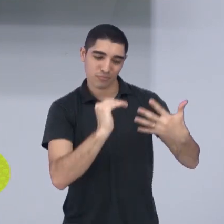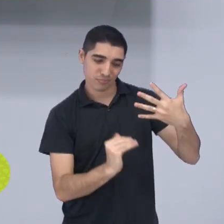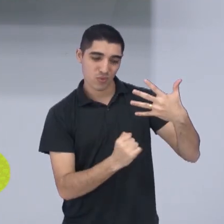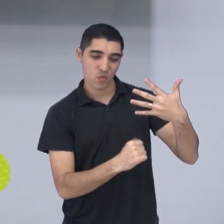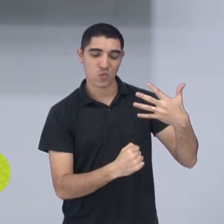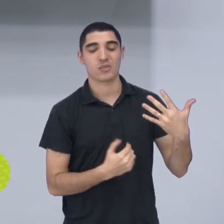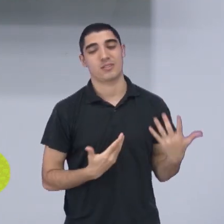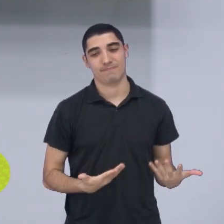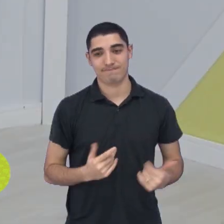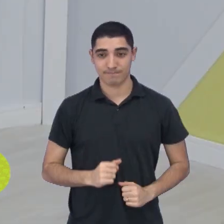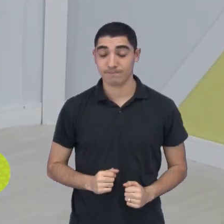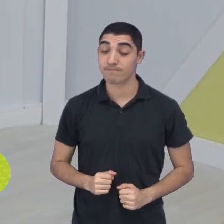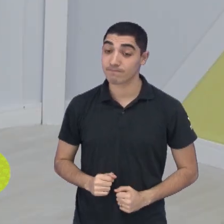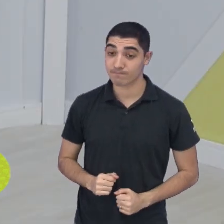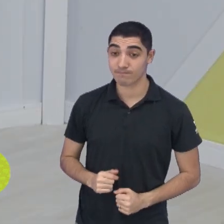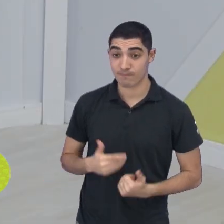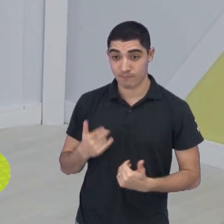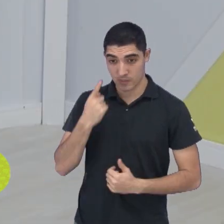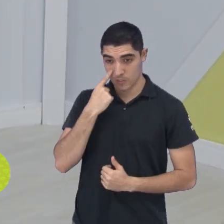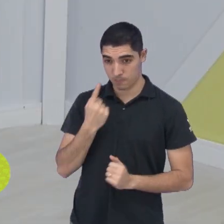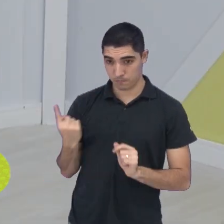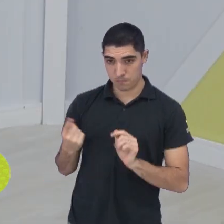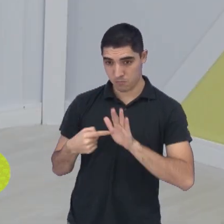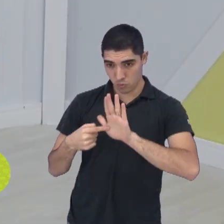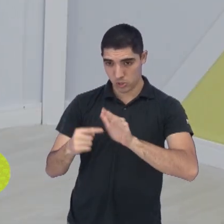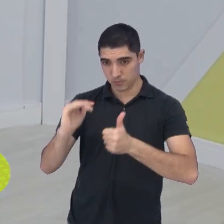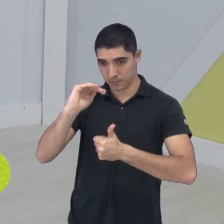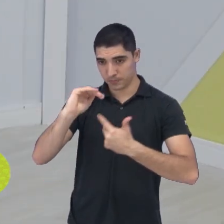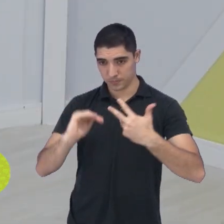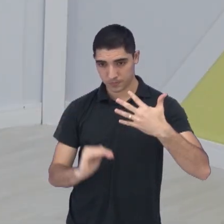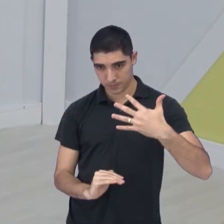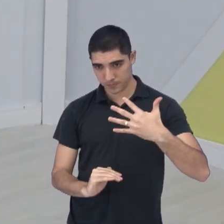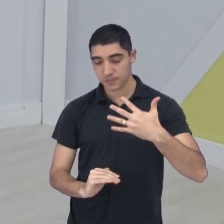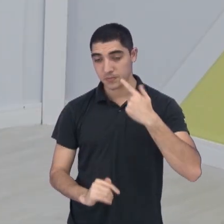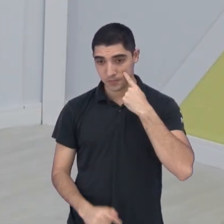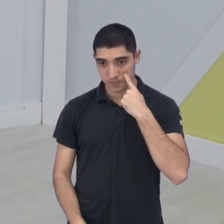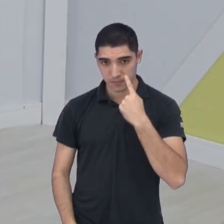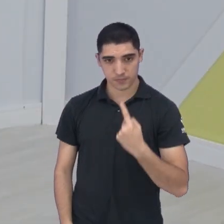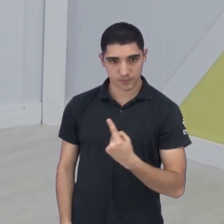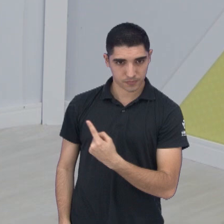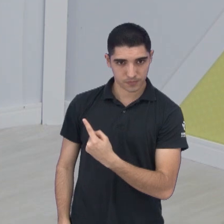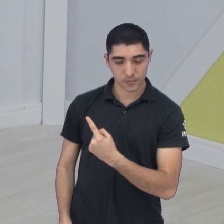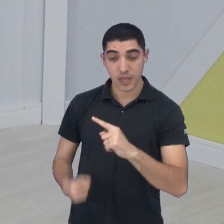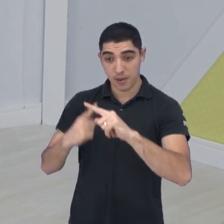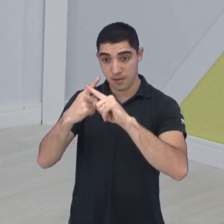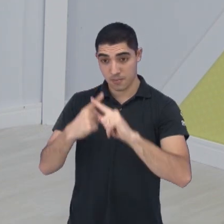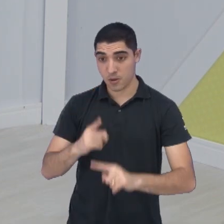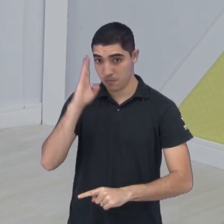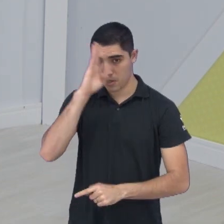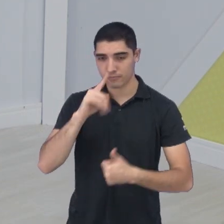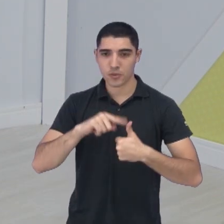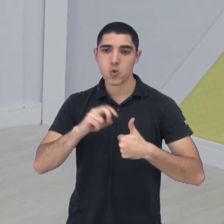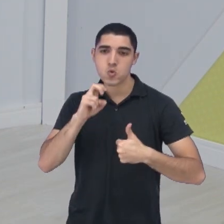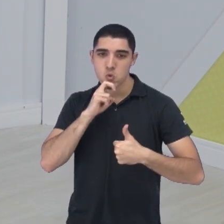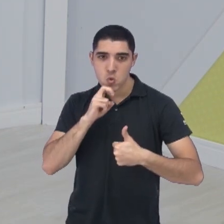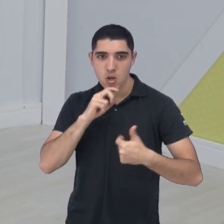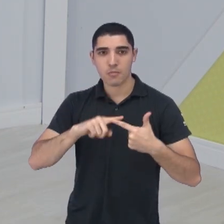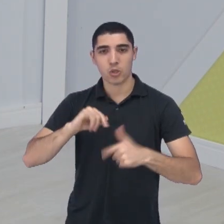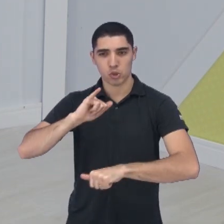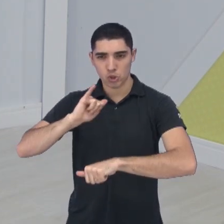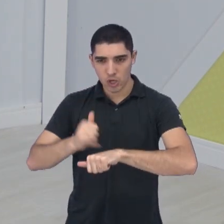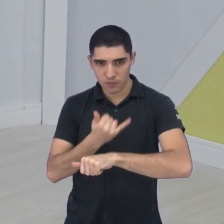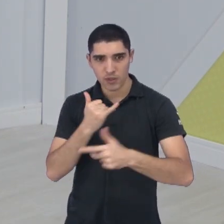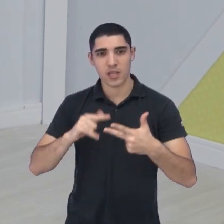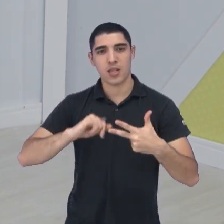chances aí matemáticas. Pois é, vamos dar uma olhadinha na classificação, Matheus, coloca pra gente, por gentileza, a Liga Nacional. Sorocaba lá em cima, Joinville,